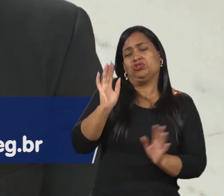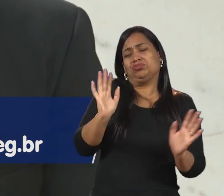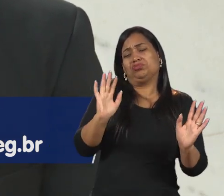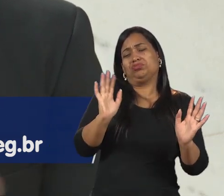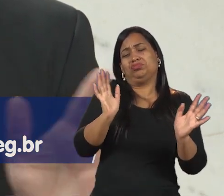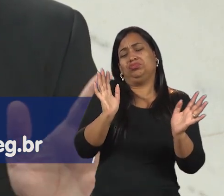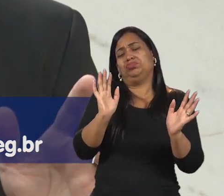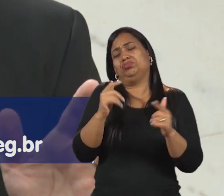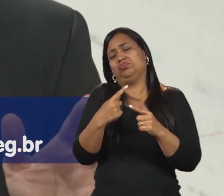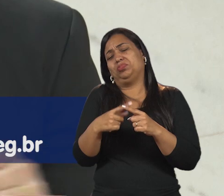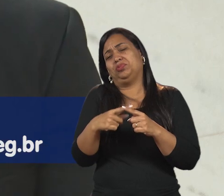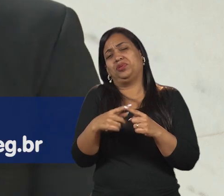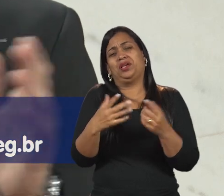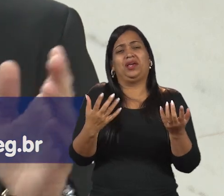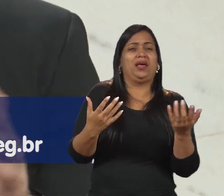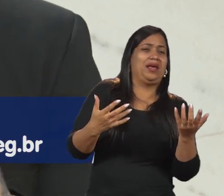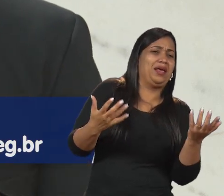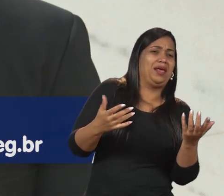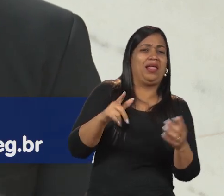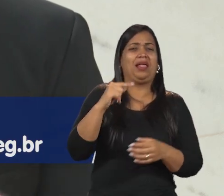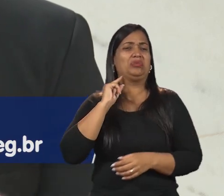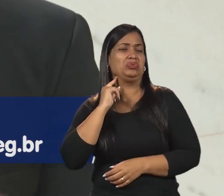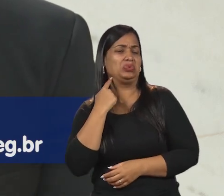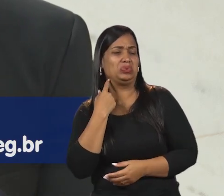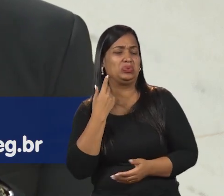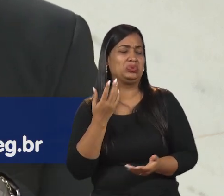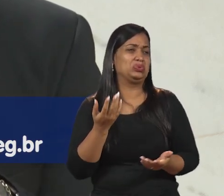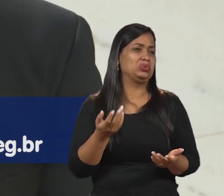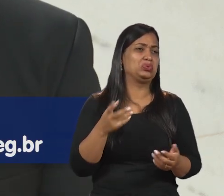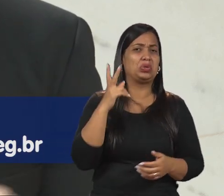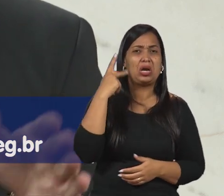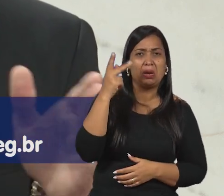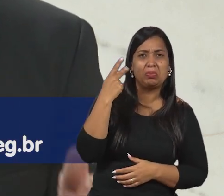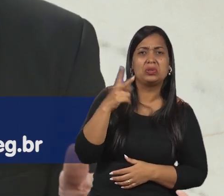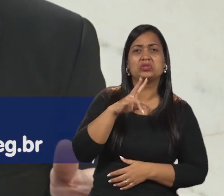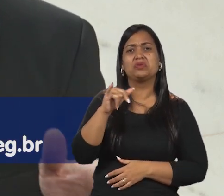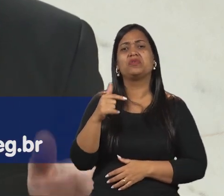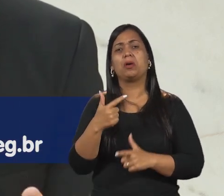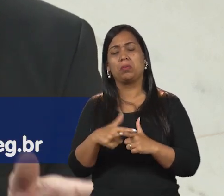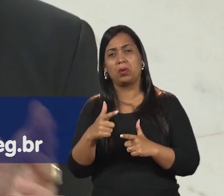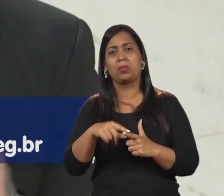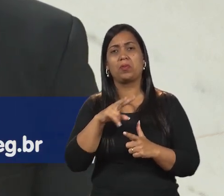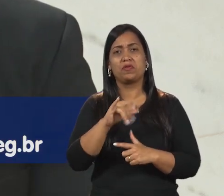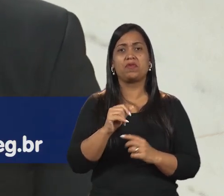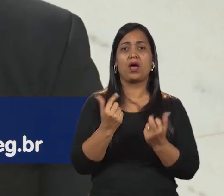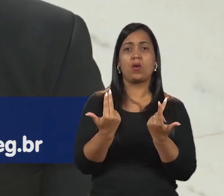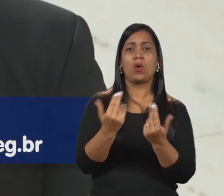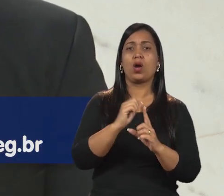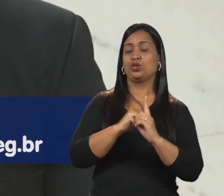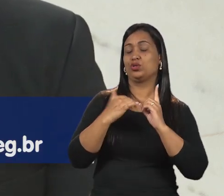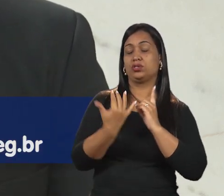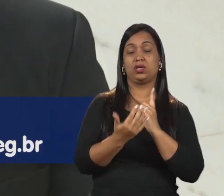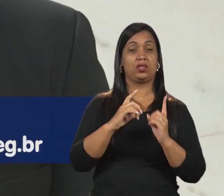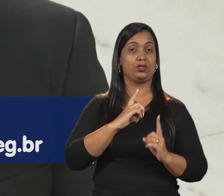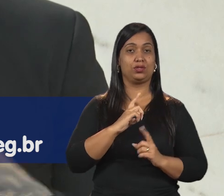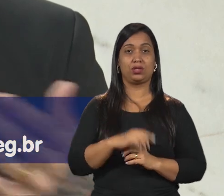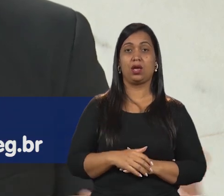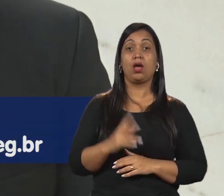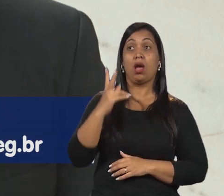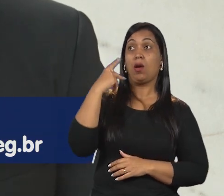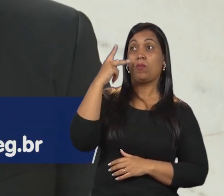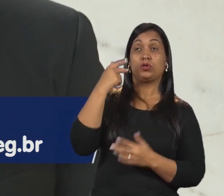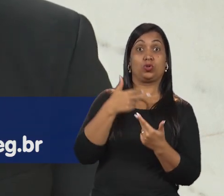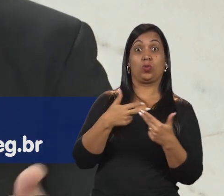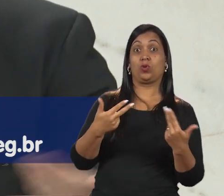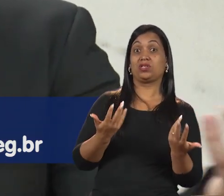porque é sujeira, a política vai ter problemas como a sociedade tem. Política não é algo